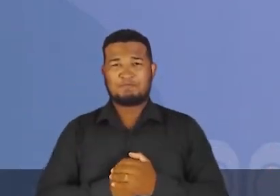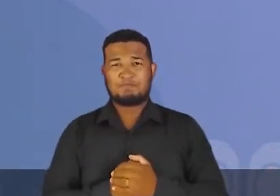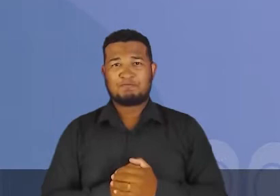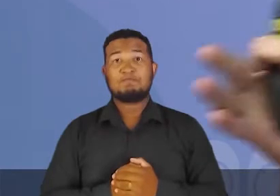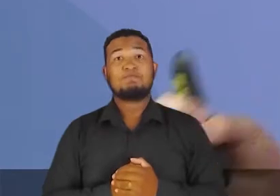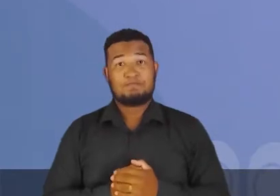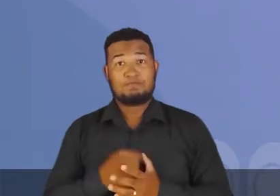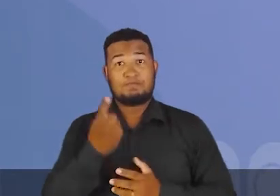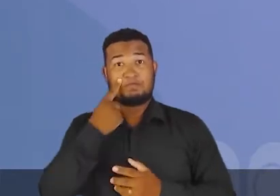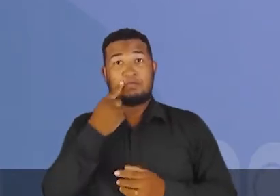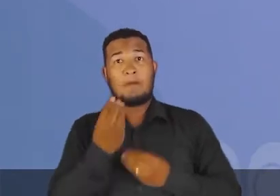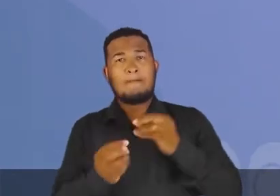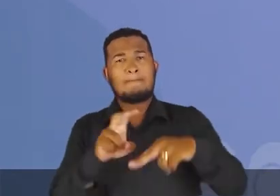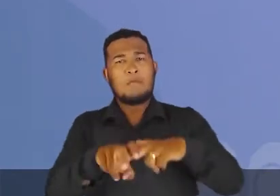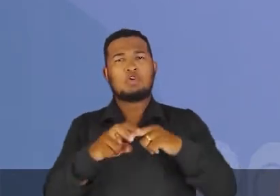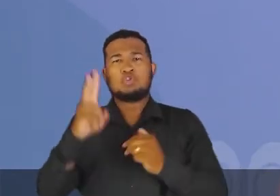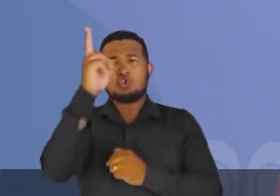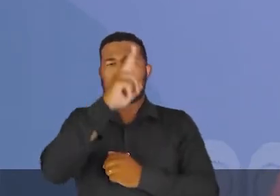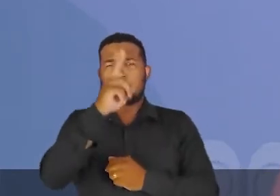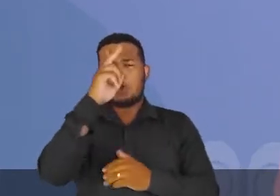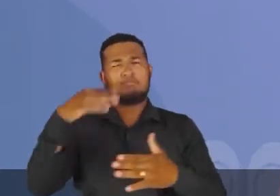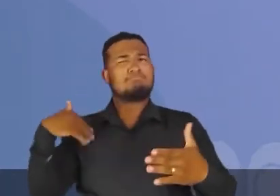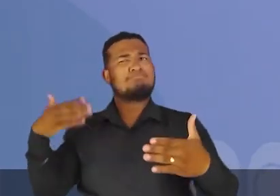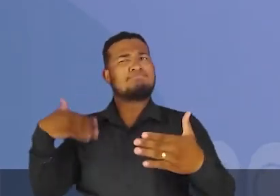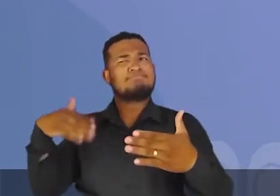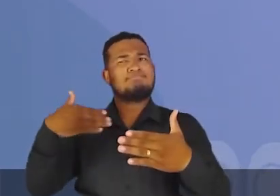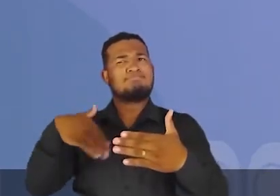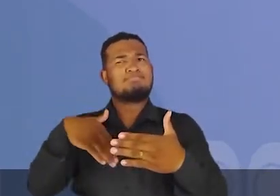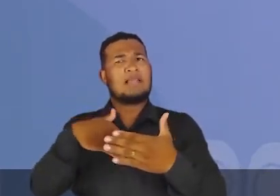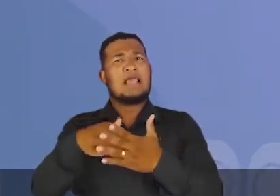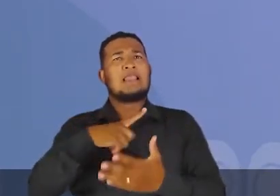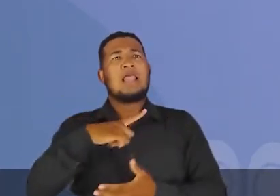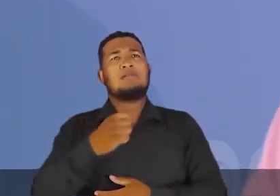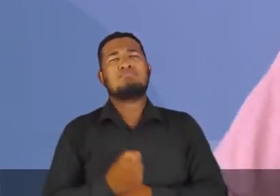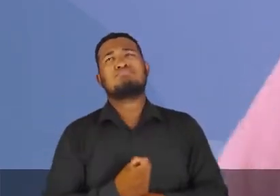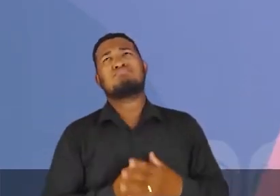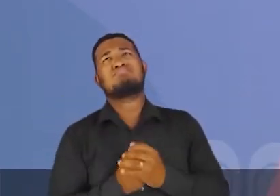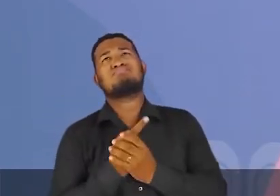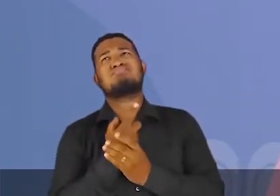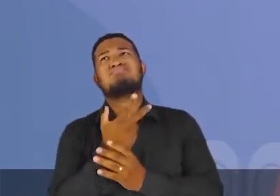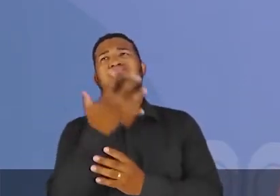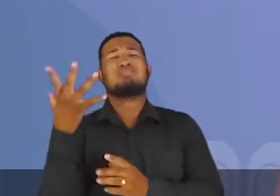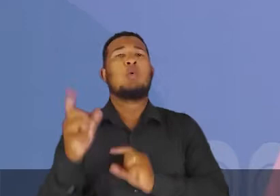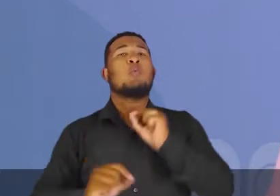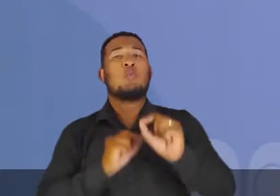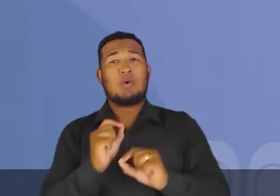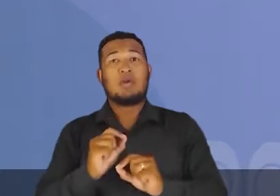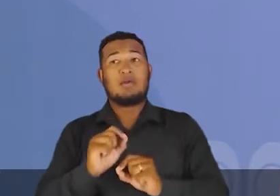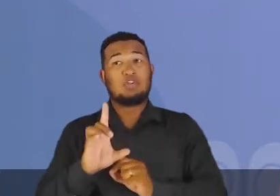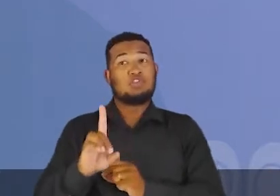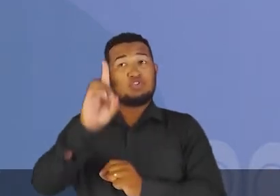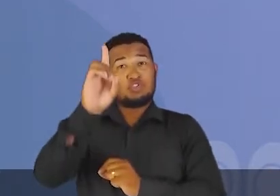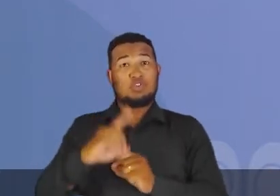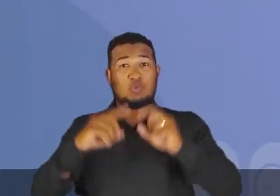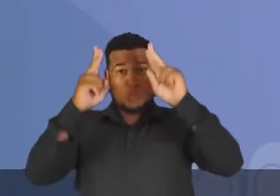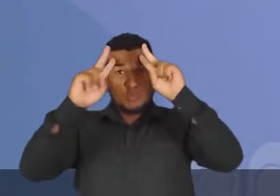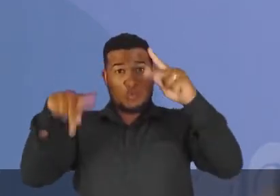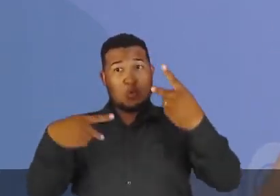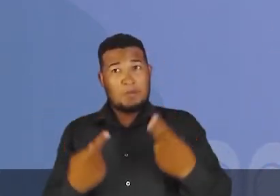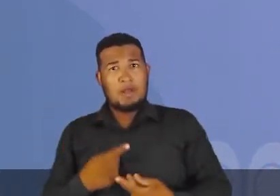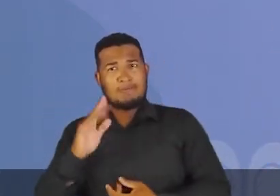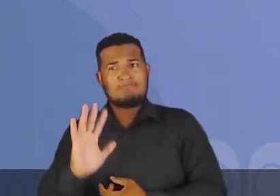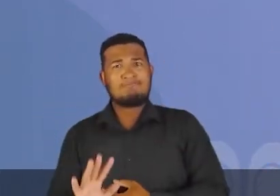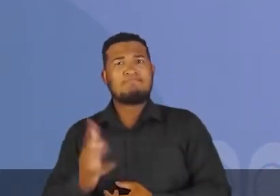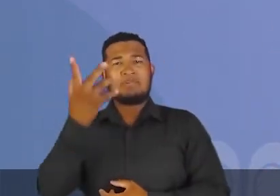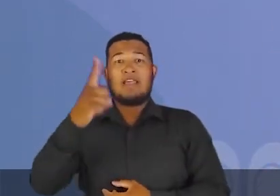ao longo da história, houveram milhares de episódios onde os direitos humanos estavam